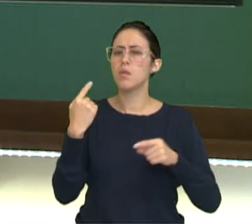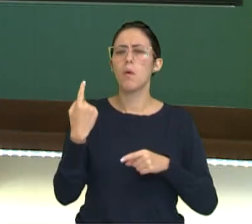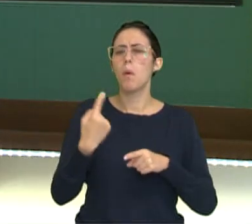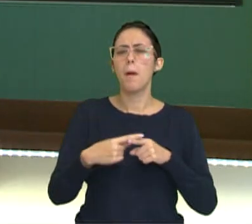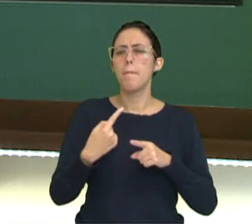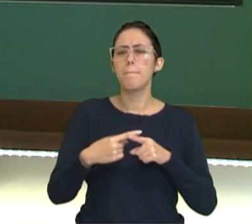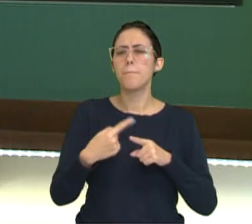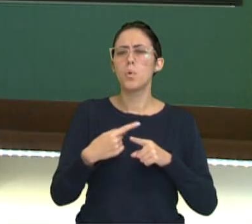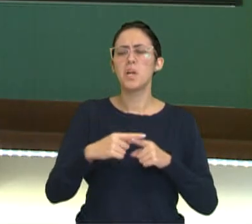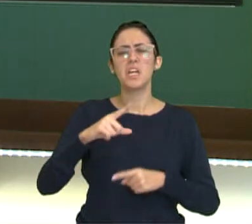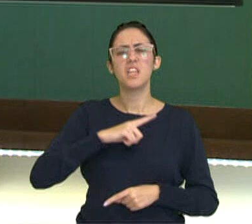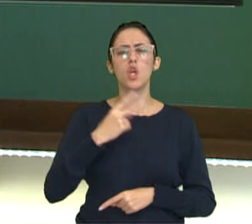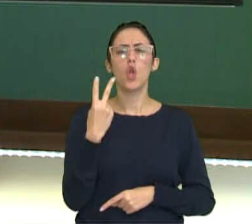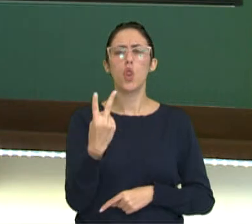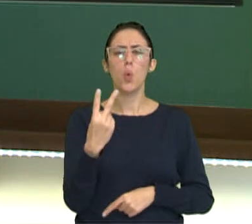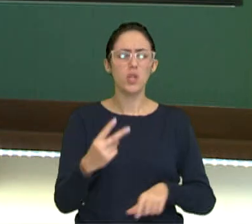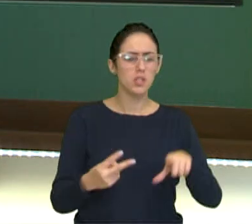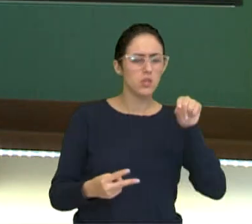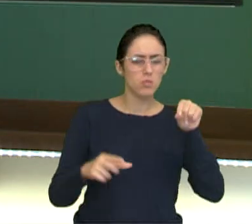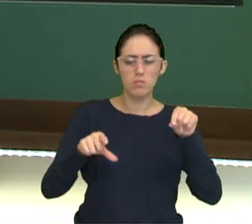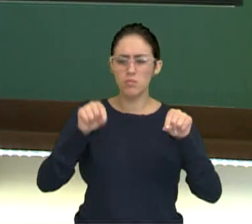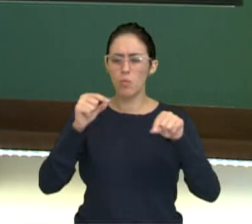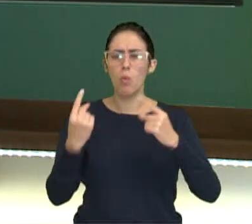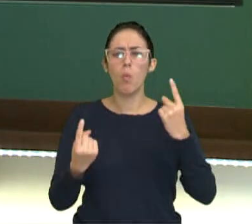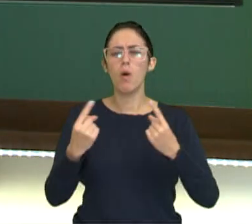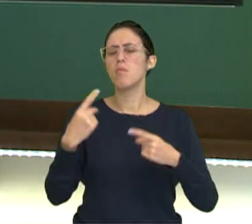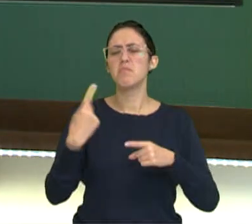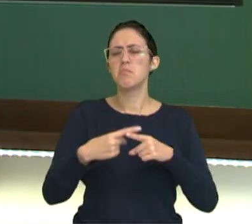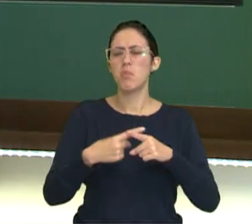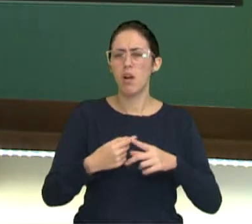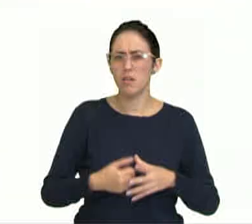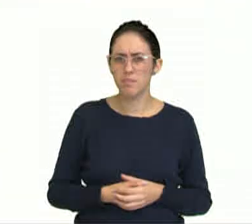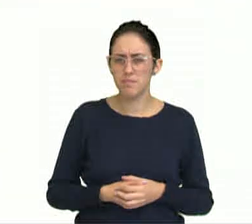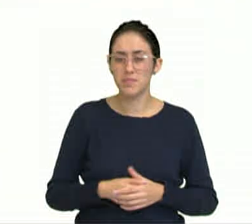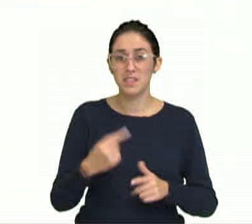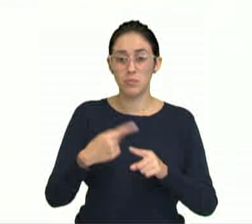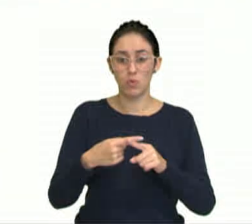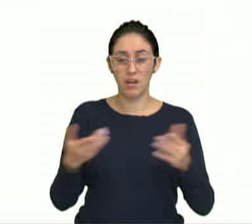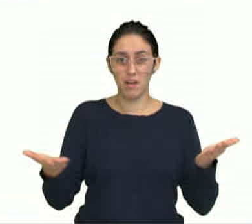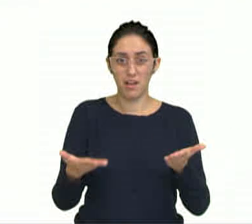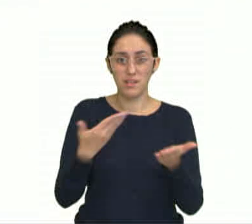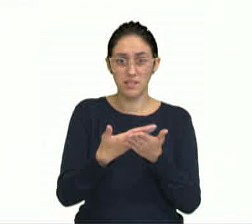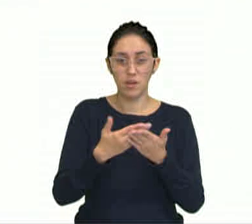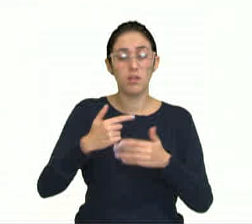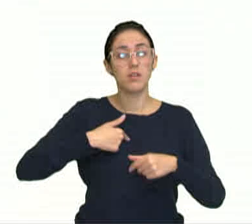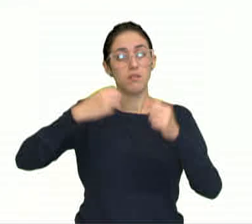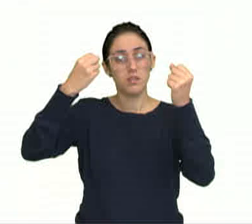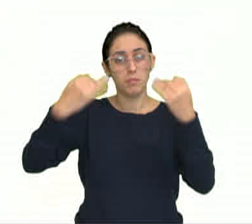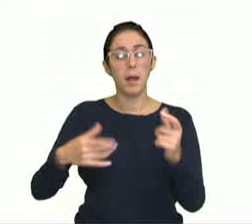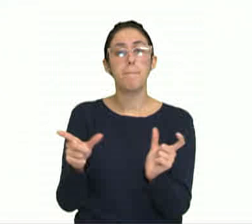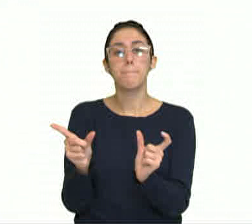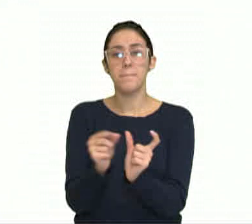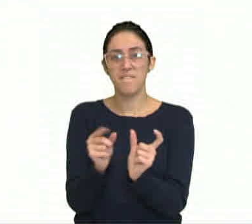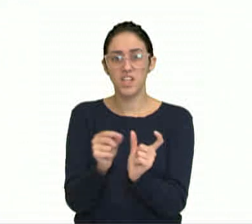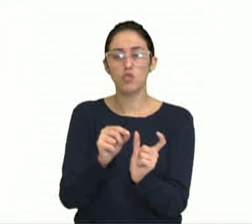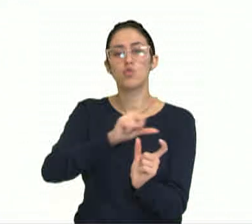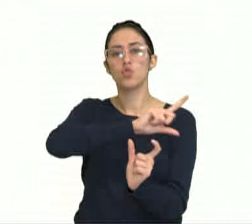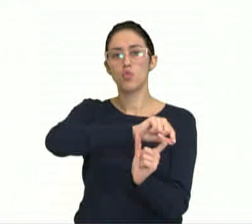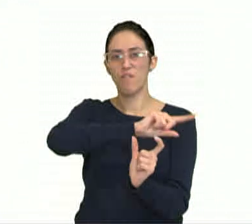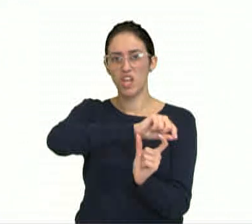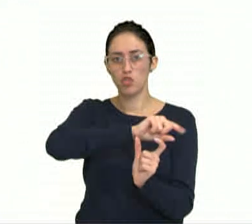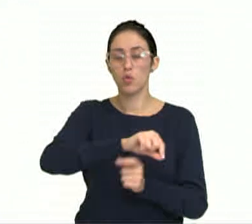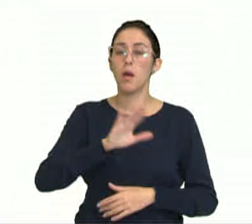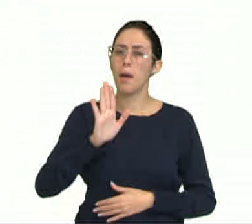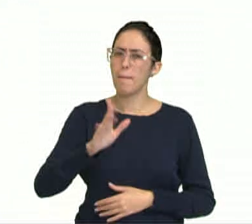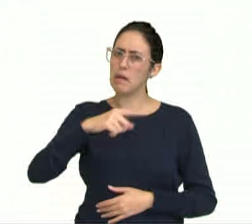do texto haviam duas opções, happy e happily? Porque nessa aula nós vamos estudar sobre os prefixos e os sufixos. Porém,